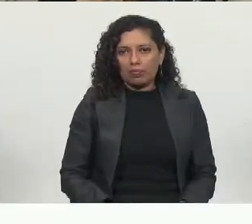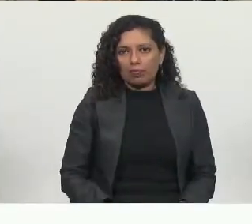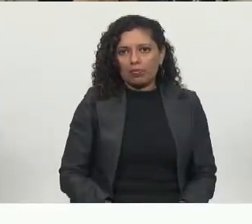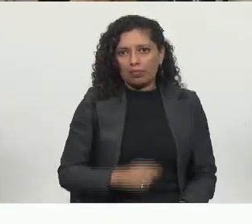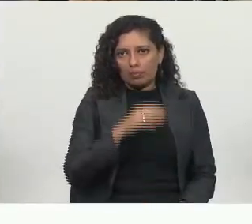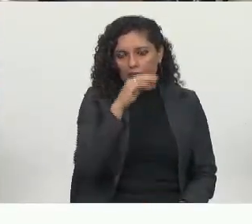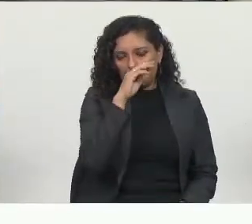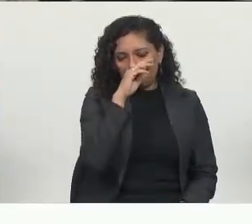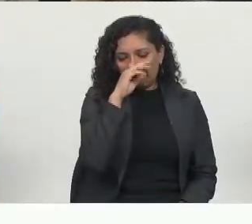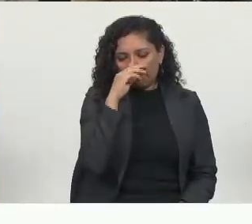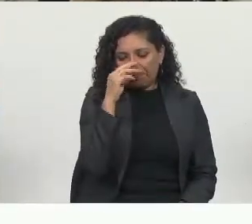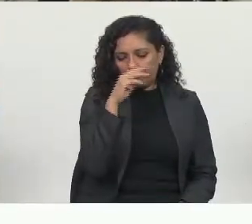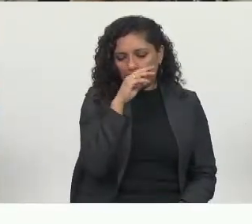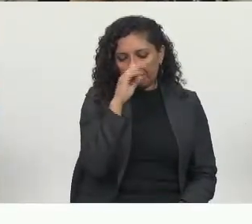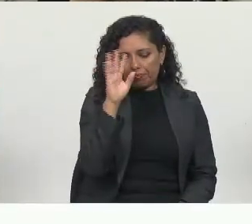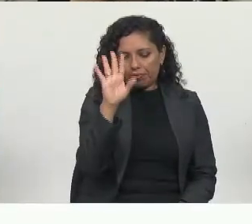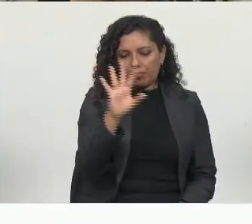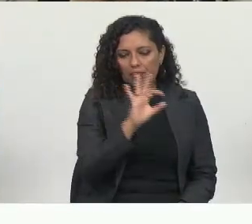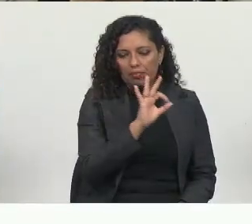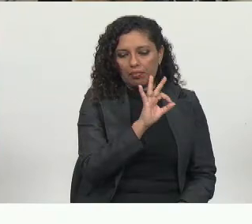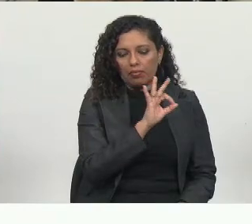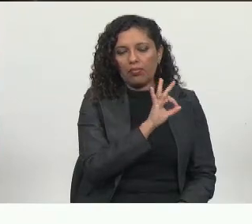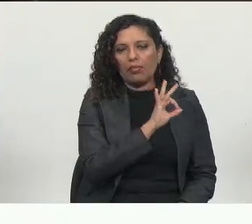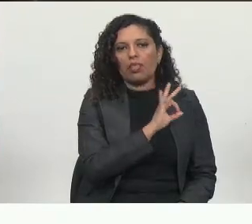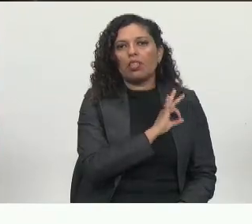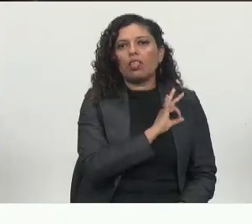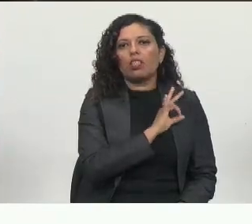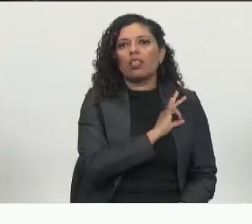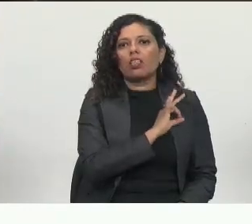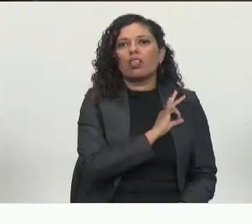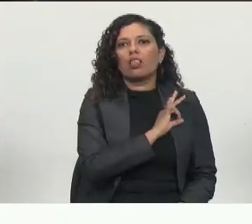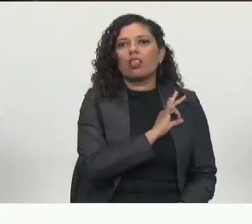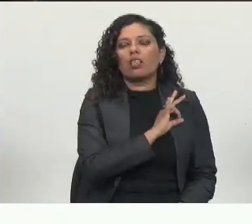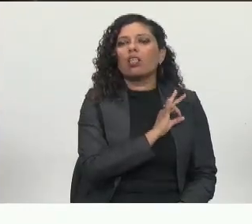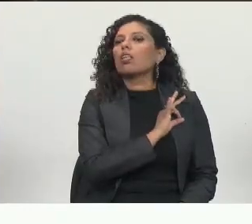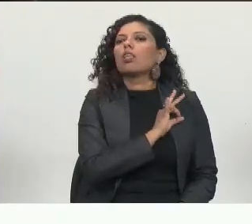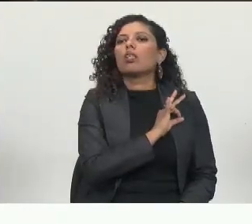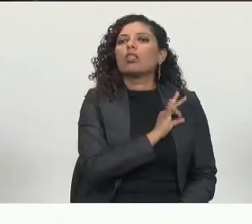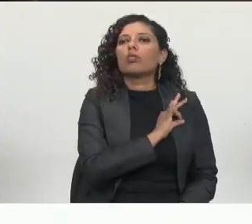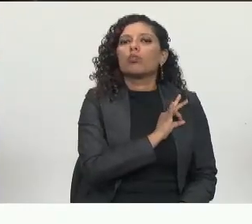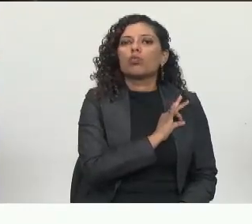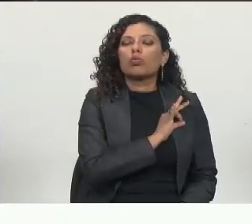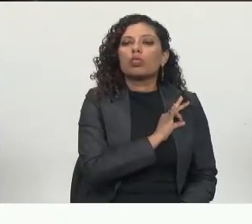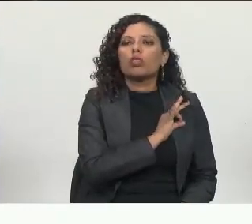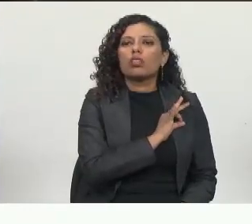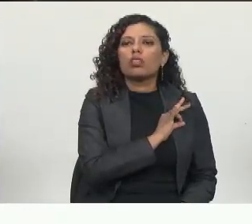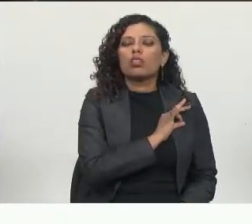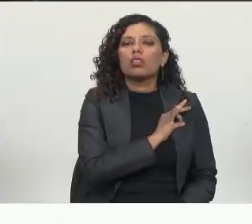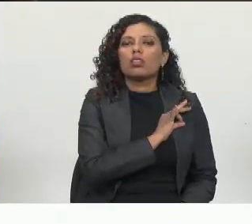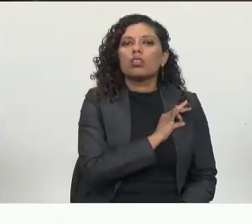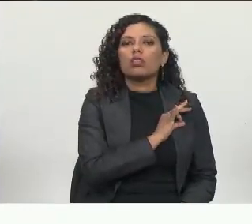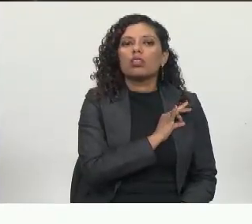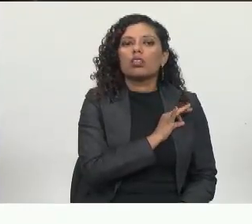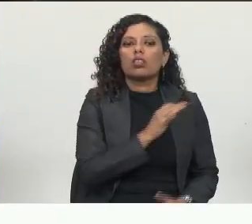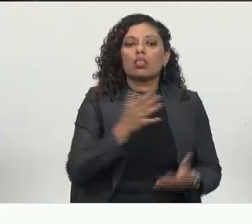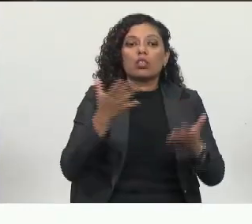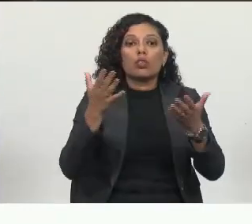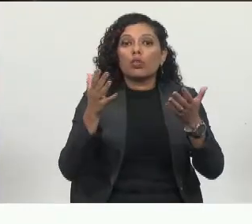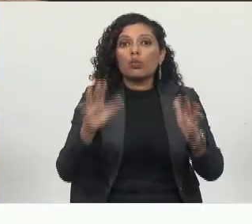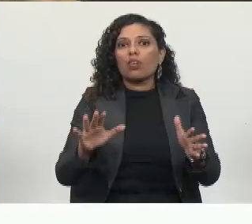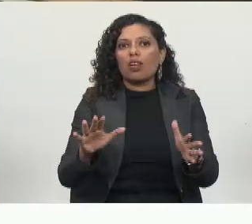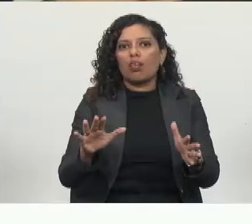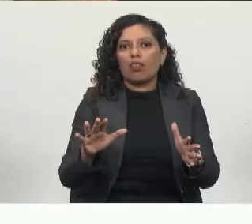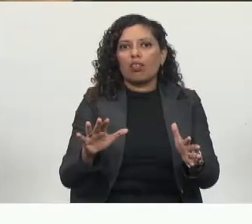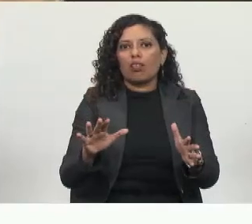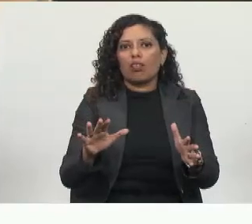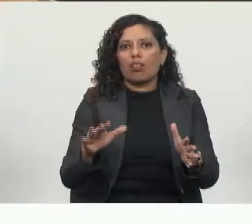onerar os membros daquelas casas cedendo policiais para fazer escolta para os deputados, né? Óbvio